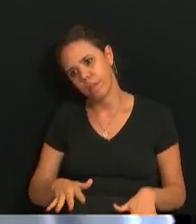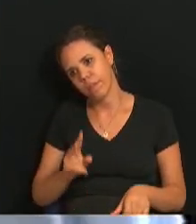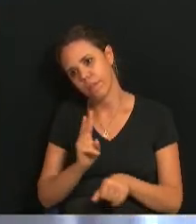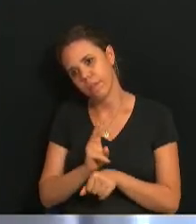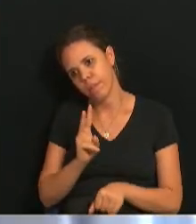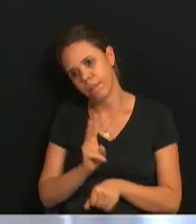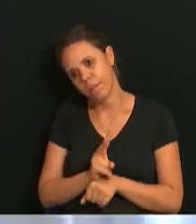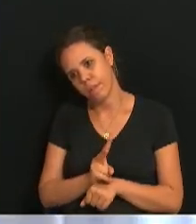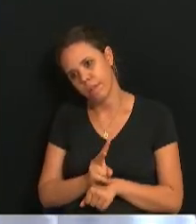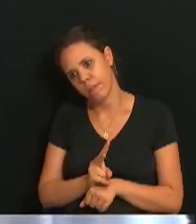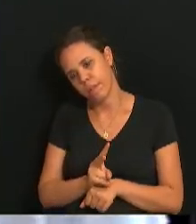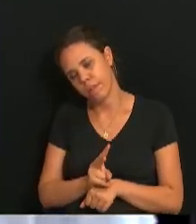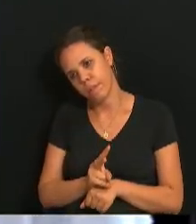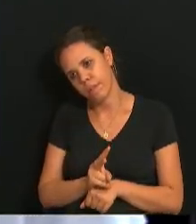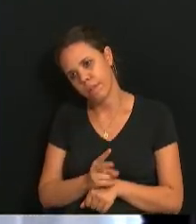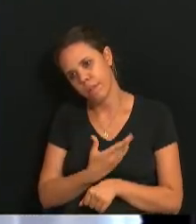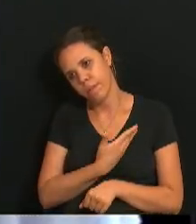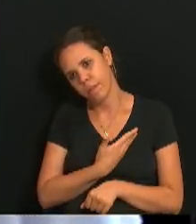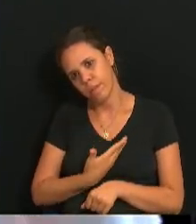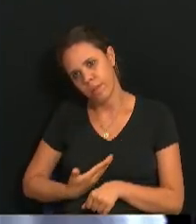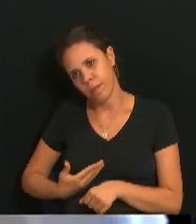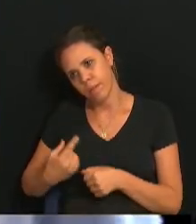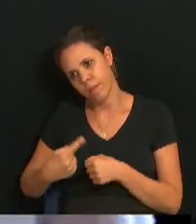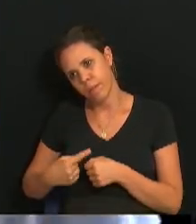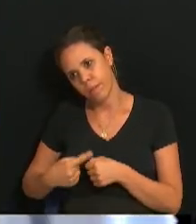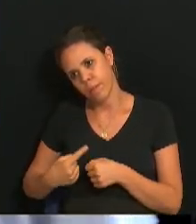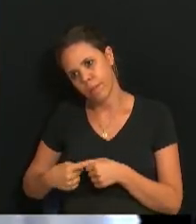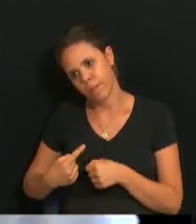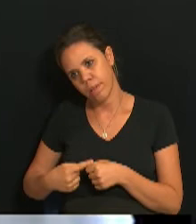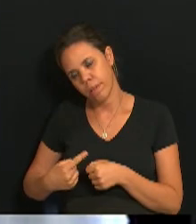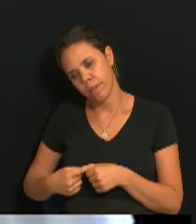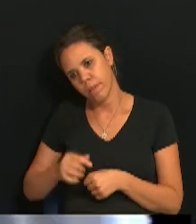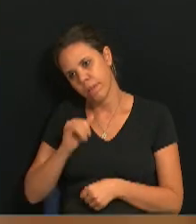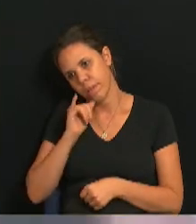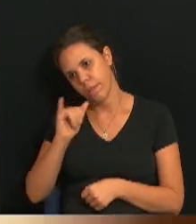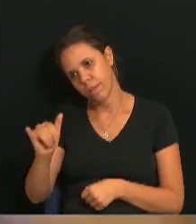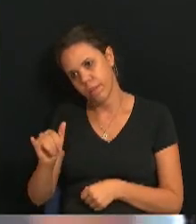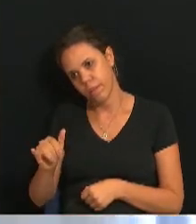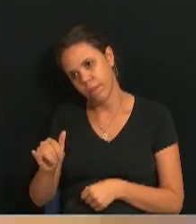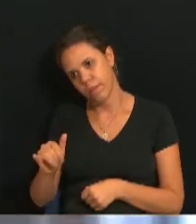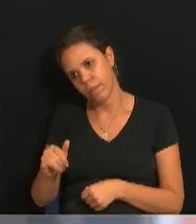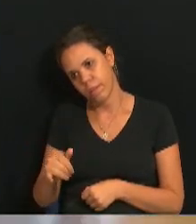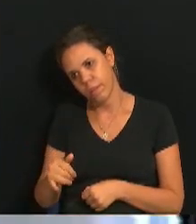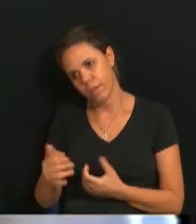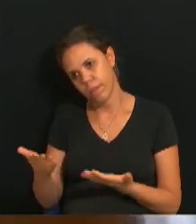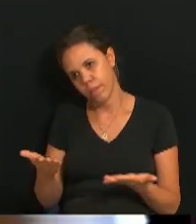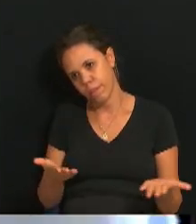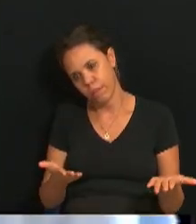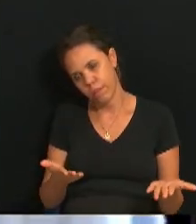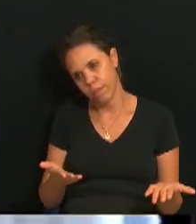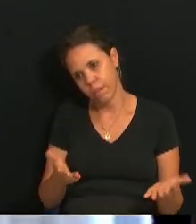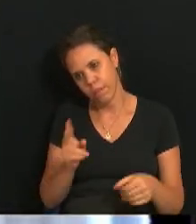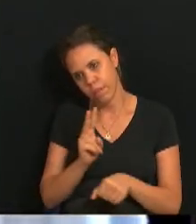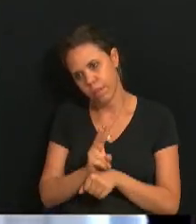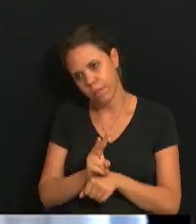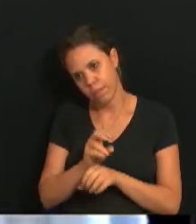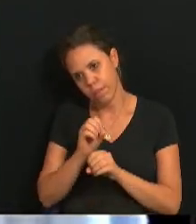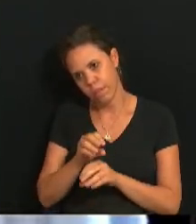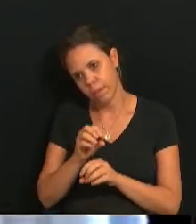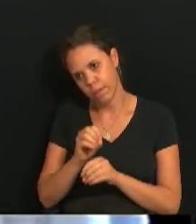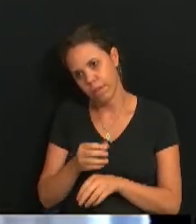ente estatal, do Poder Executivo Municipal, o município está dizendo, batendo no peito e fala, vem aqui que eu vou cuidar e educar essa